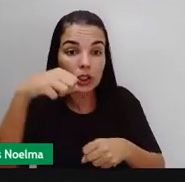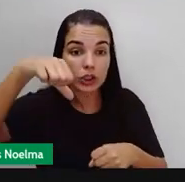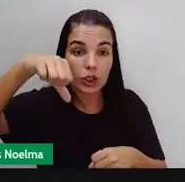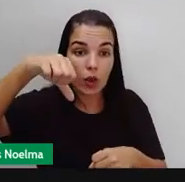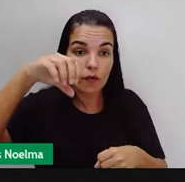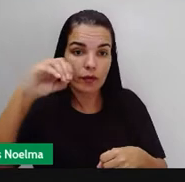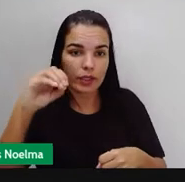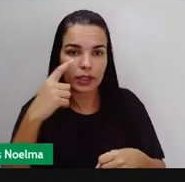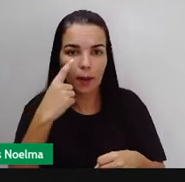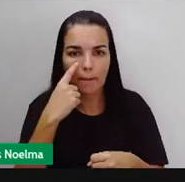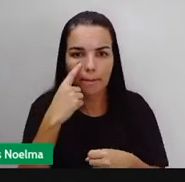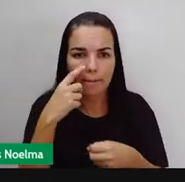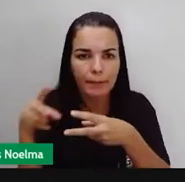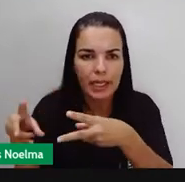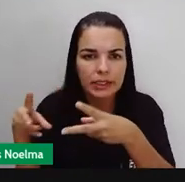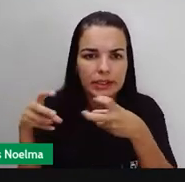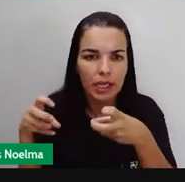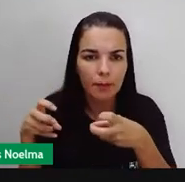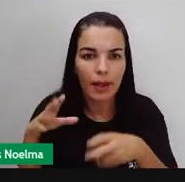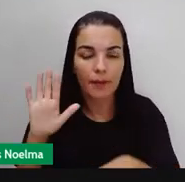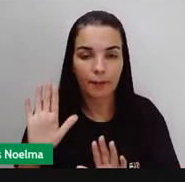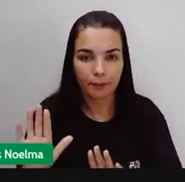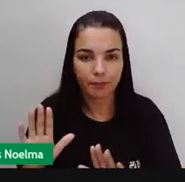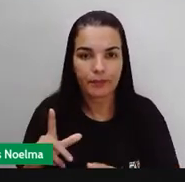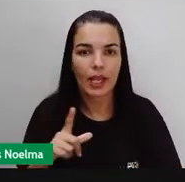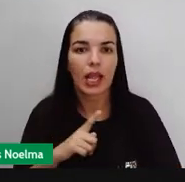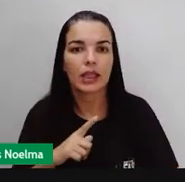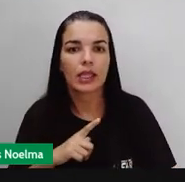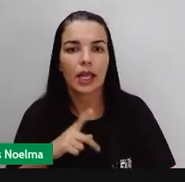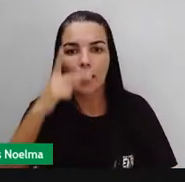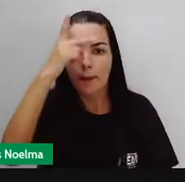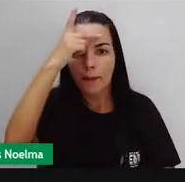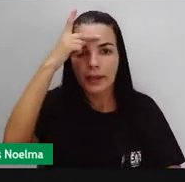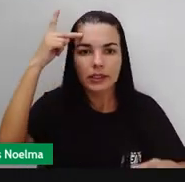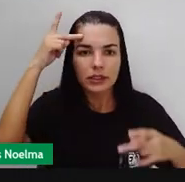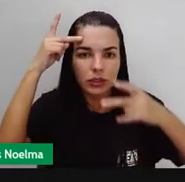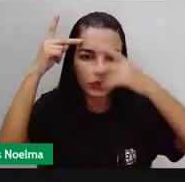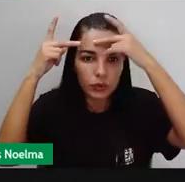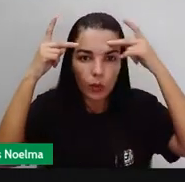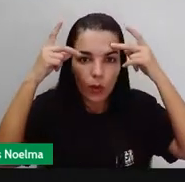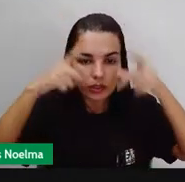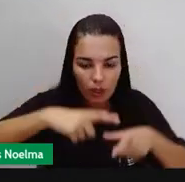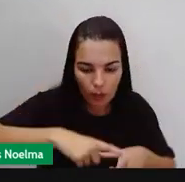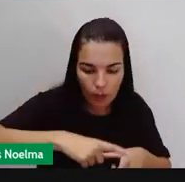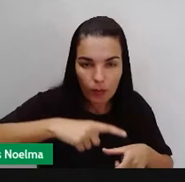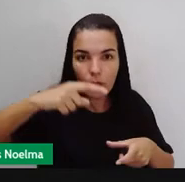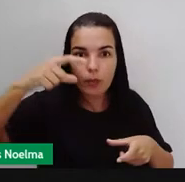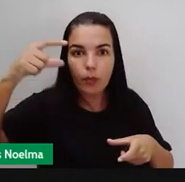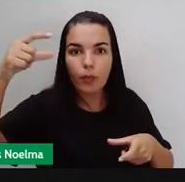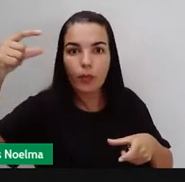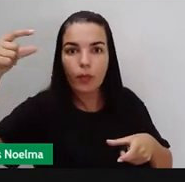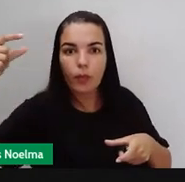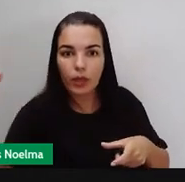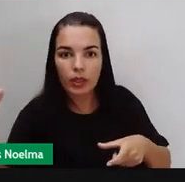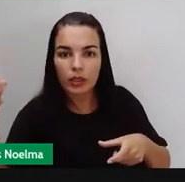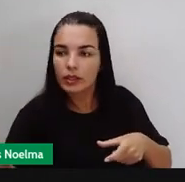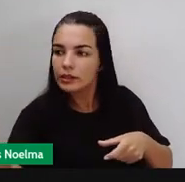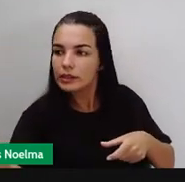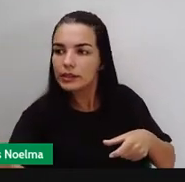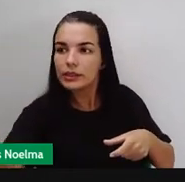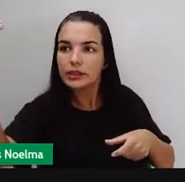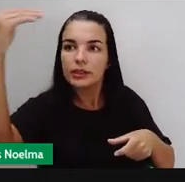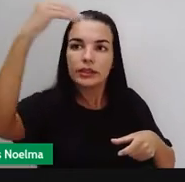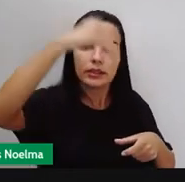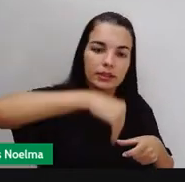anos 70, nós temos mais pessoas saindo do Nordeste, onde elas vão aí